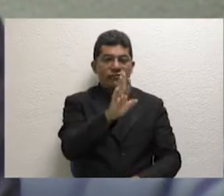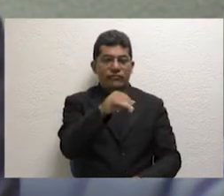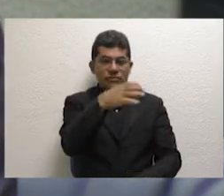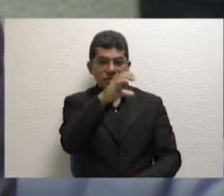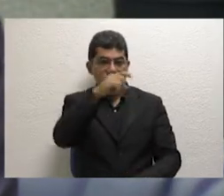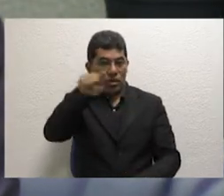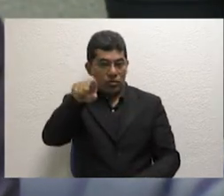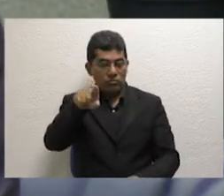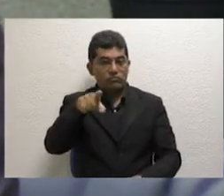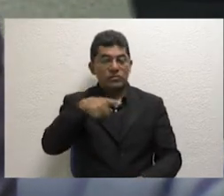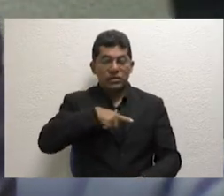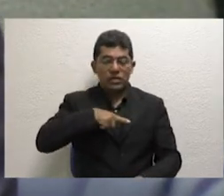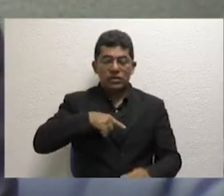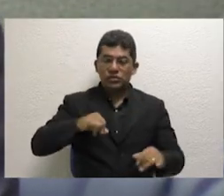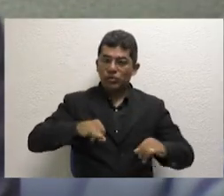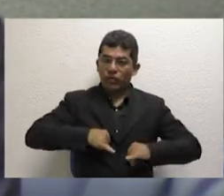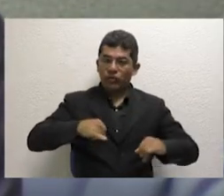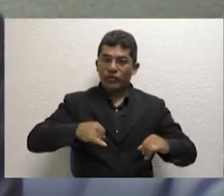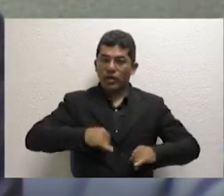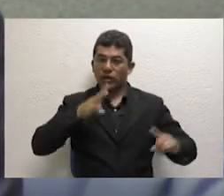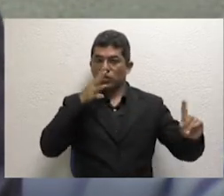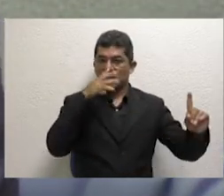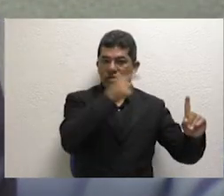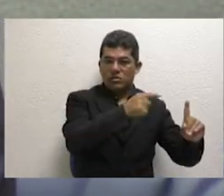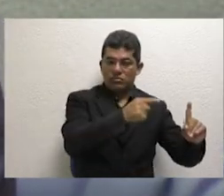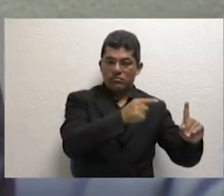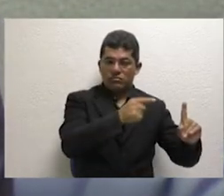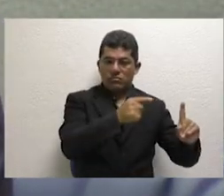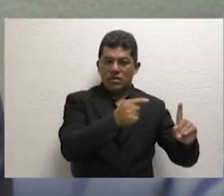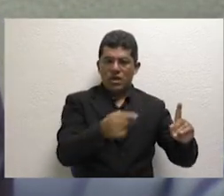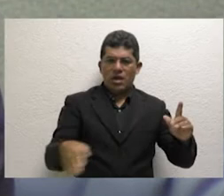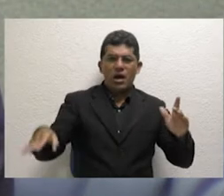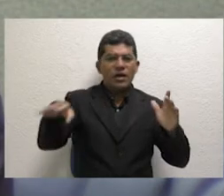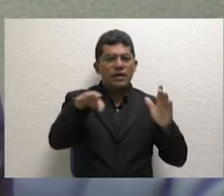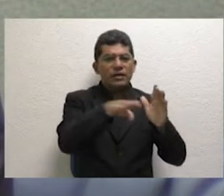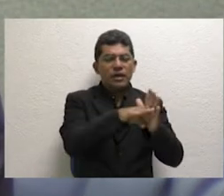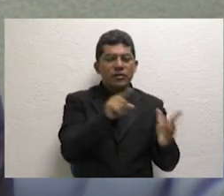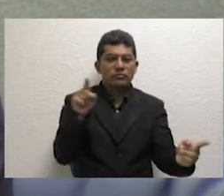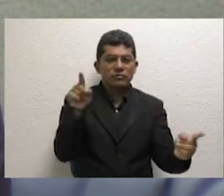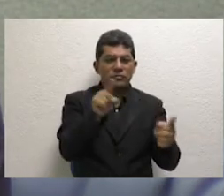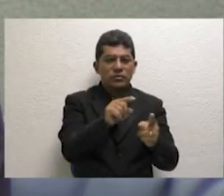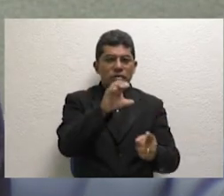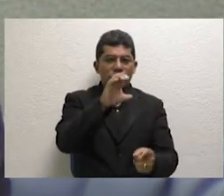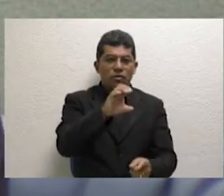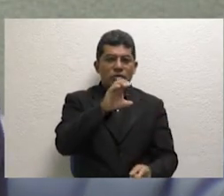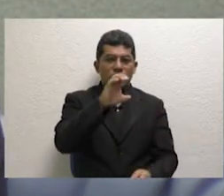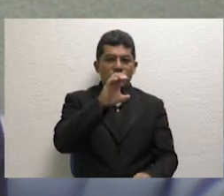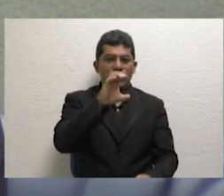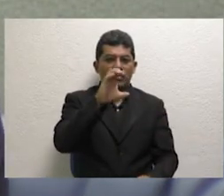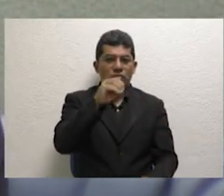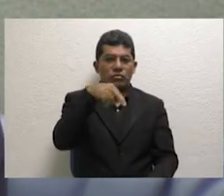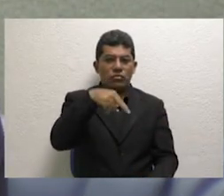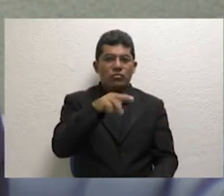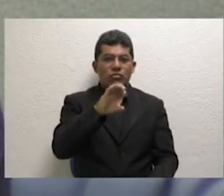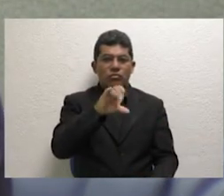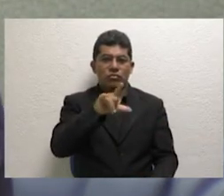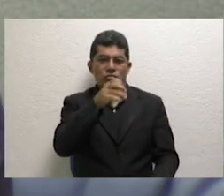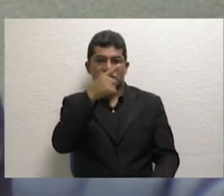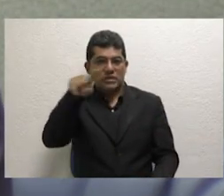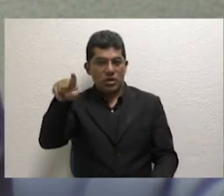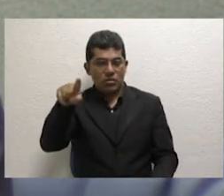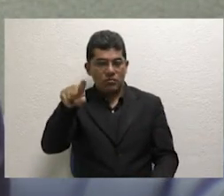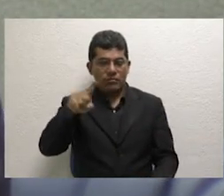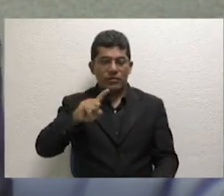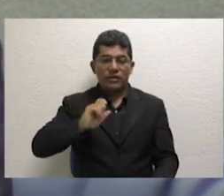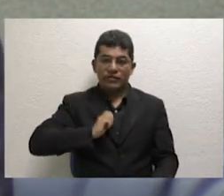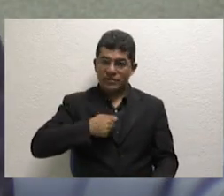que estaria sofrendo ameaças até a conclusão das investigações da polícia que